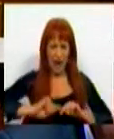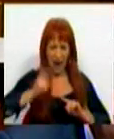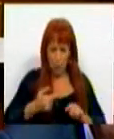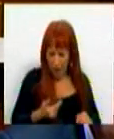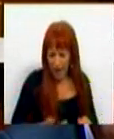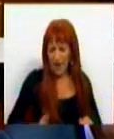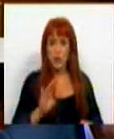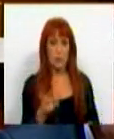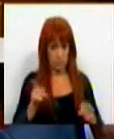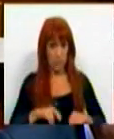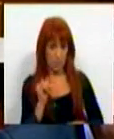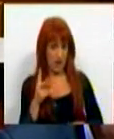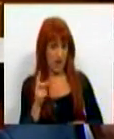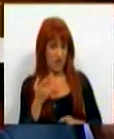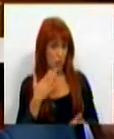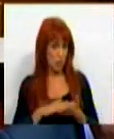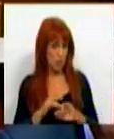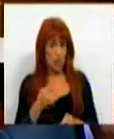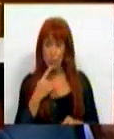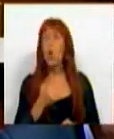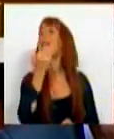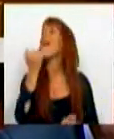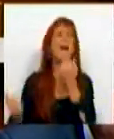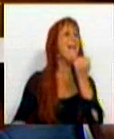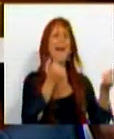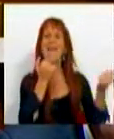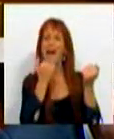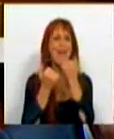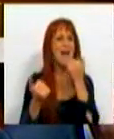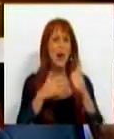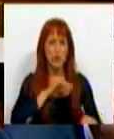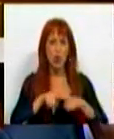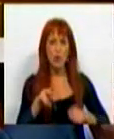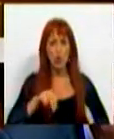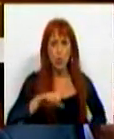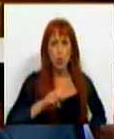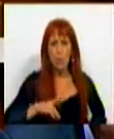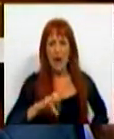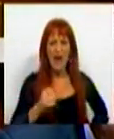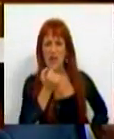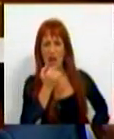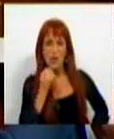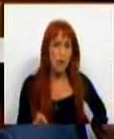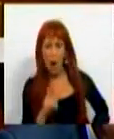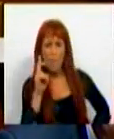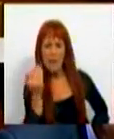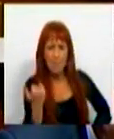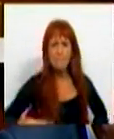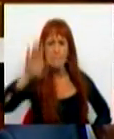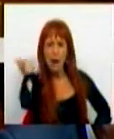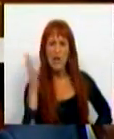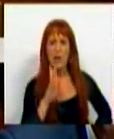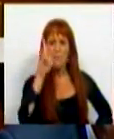ano, incluindo o IVA da restauração, que tantas gargalhadas provocou no Sr. Deputado Nuno Magalhães, aumenta mais